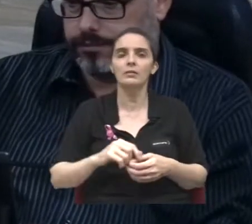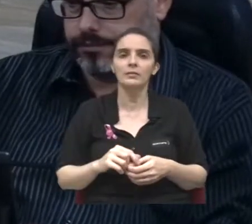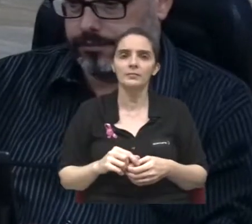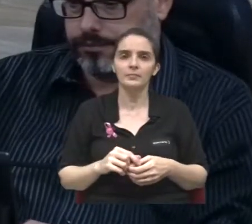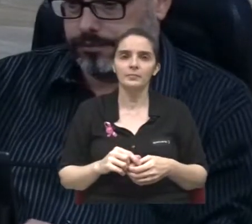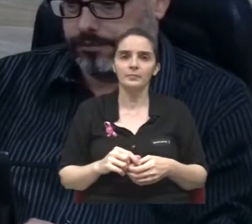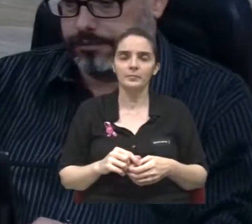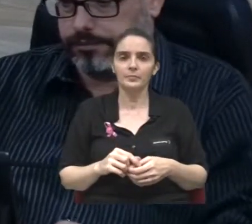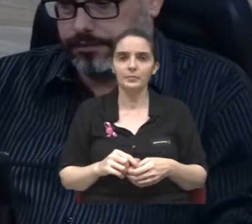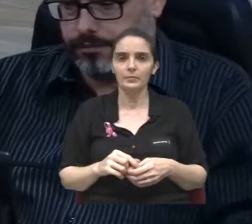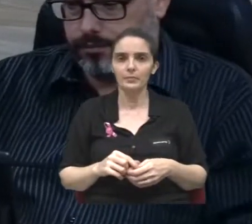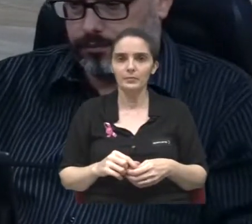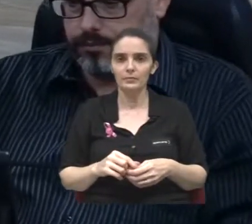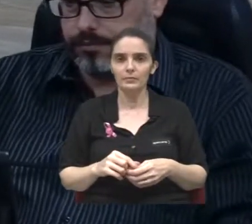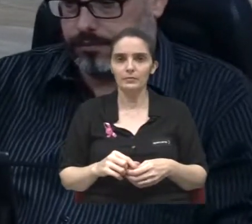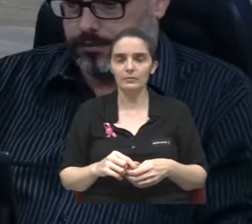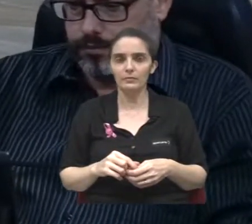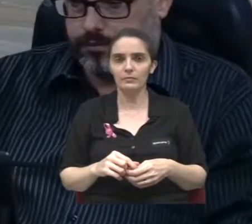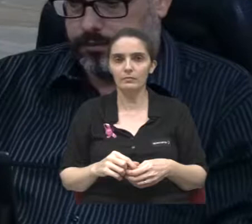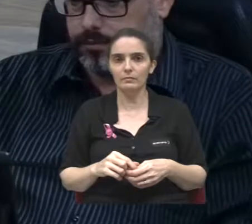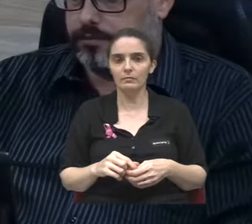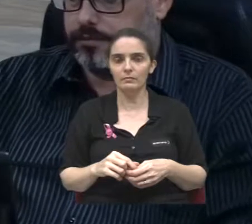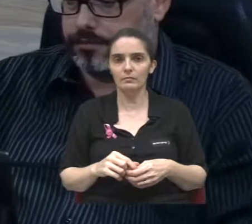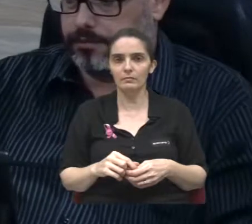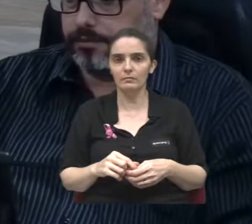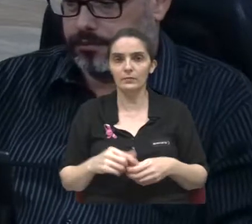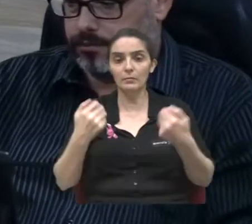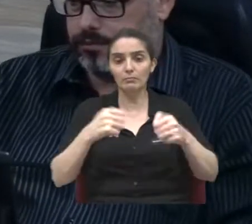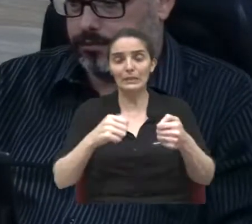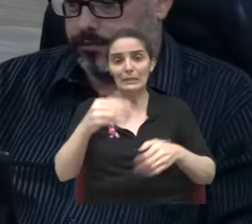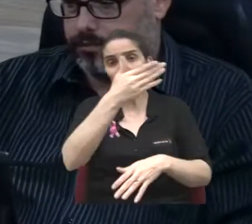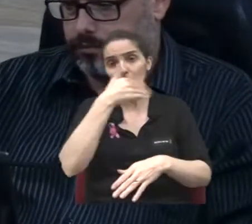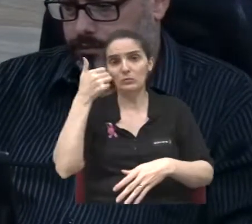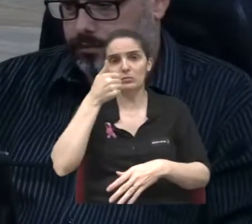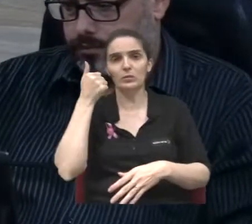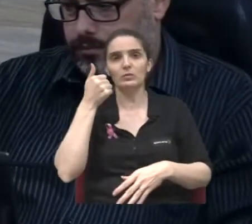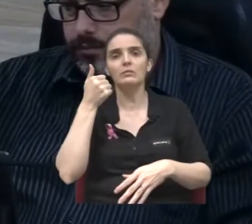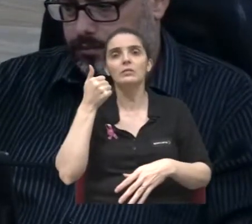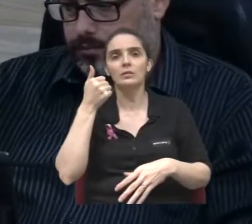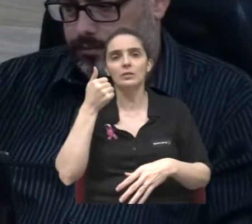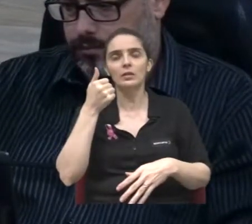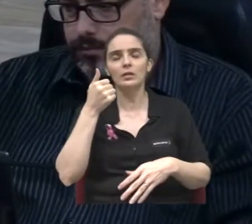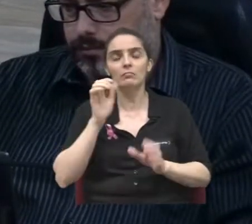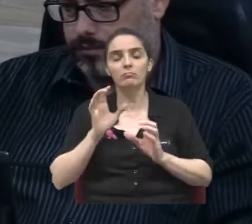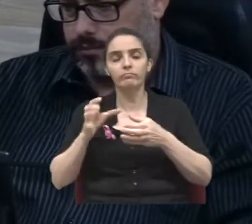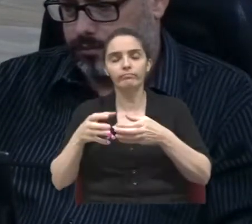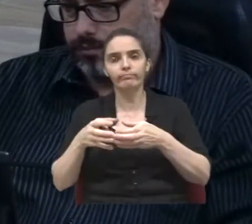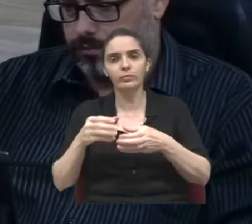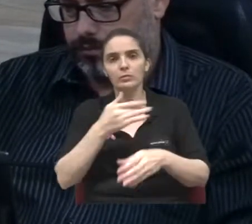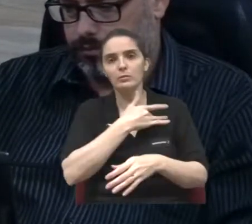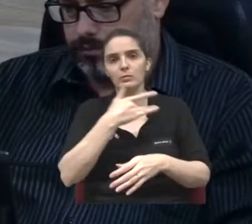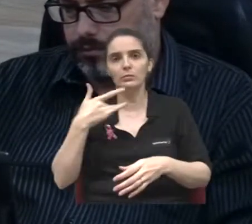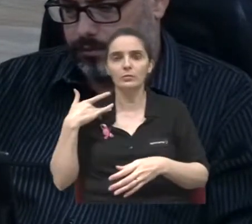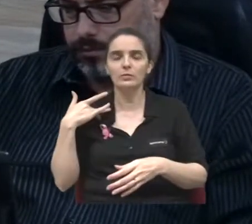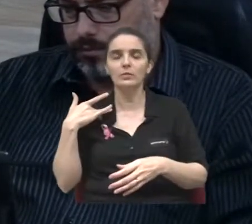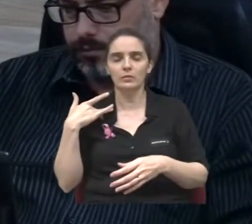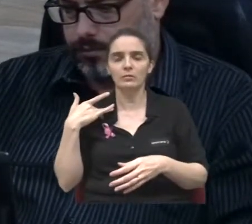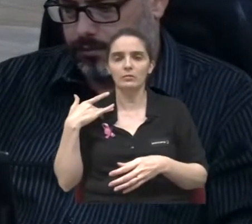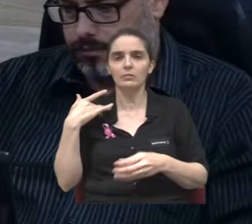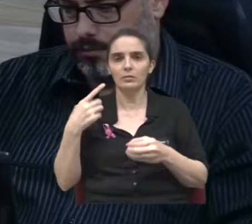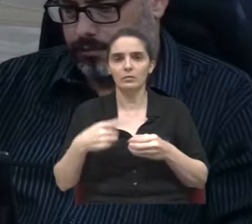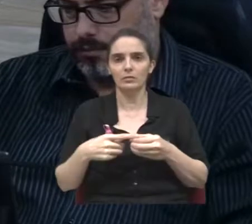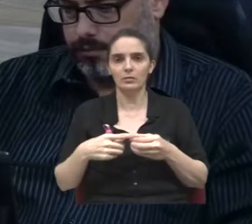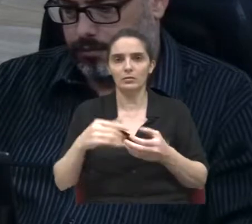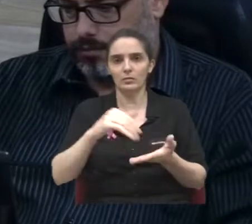o CAPS 24 horas, mas uma melhoria para o município, para contribuir com a Secretaria da